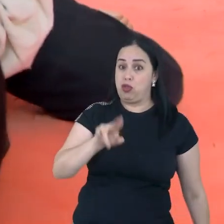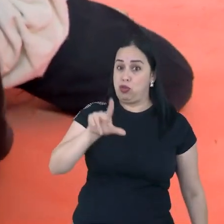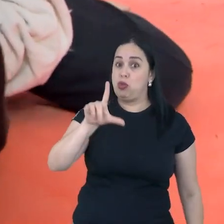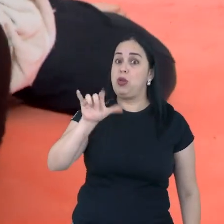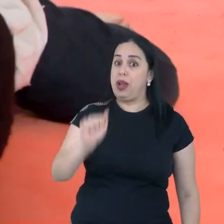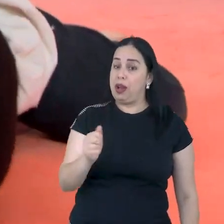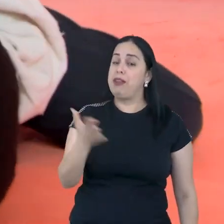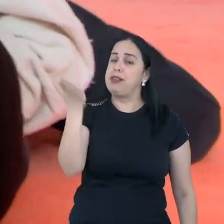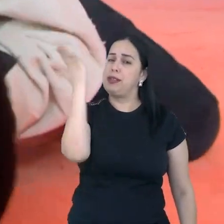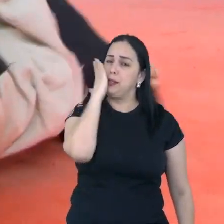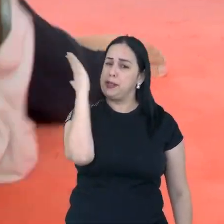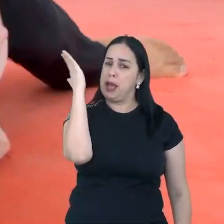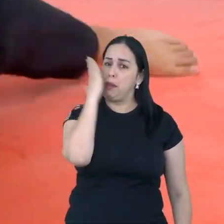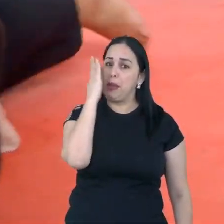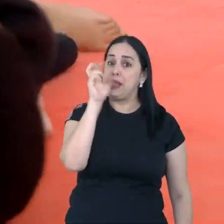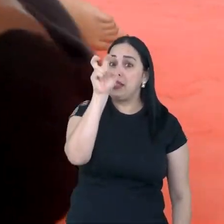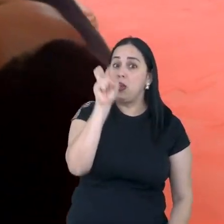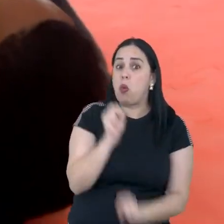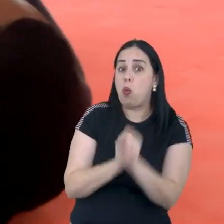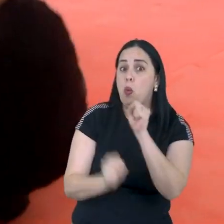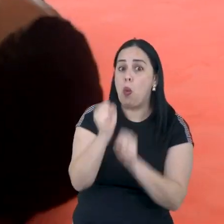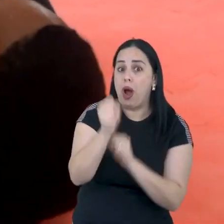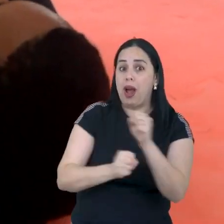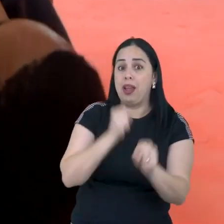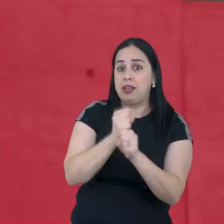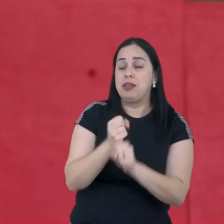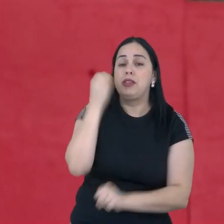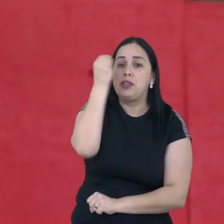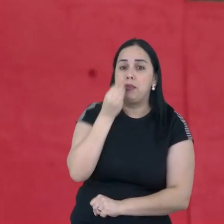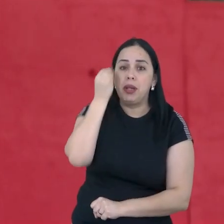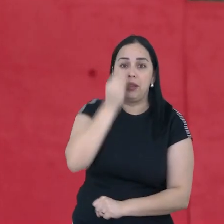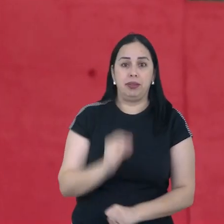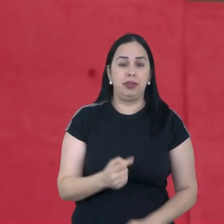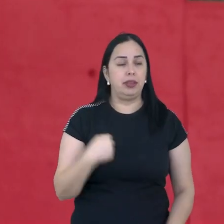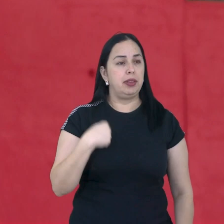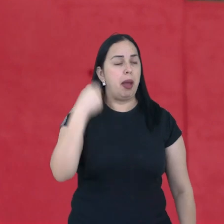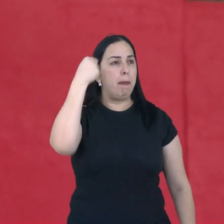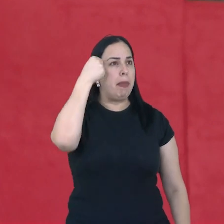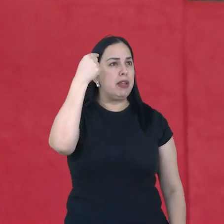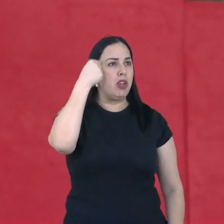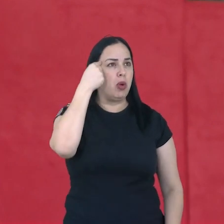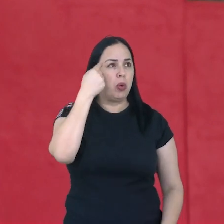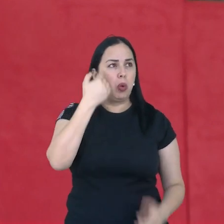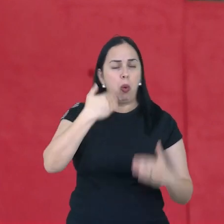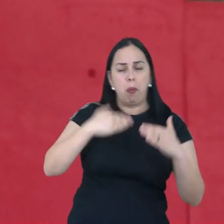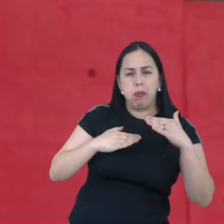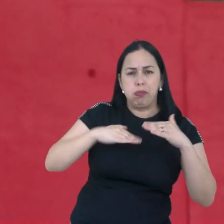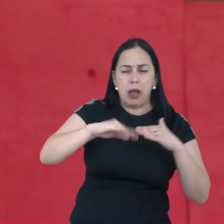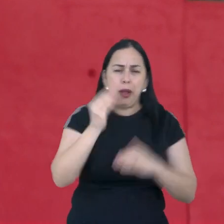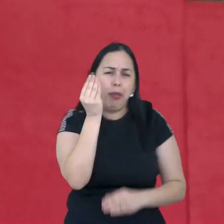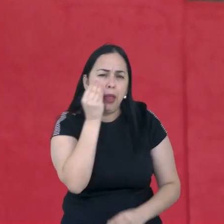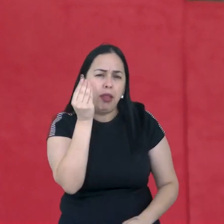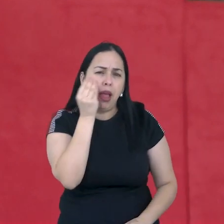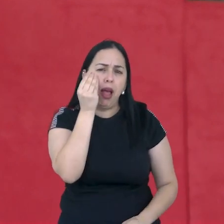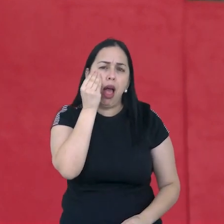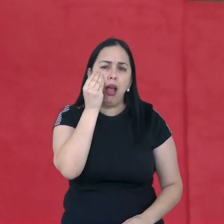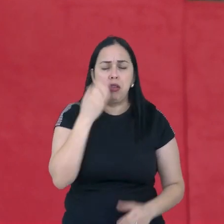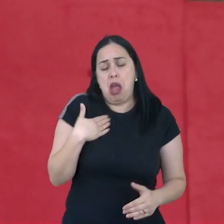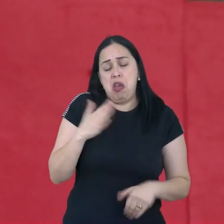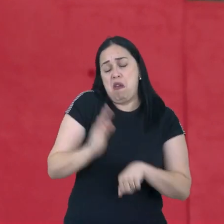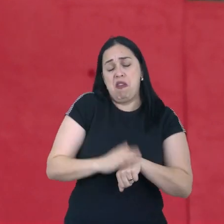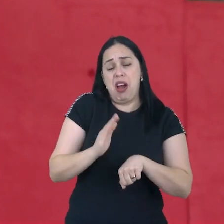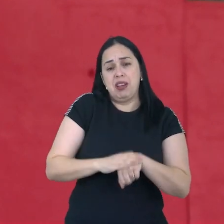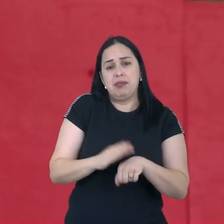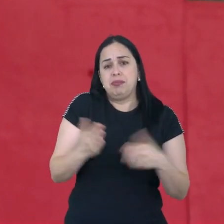os golpes do jiu-jitsu. Já são 5 anos de dedicação. Eu penso no movimento que eu posso tentar fazer ali e eu